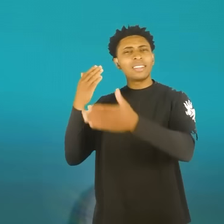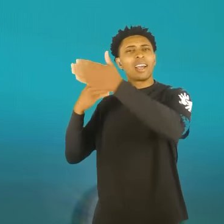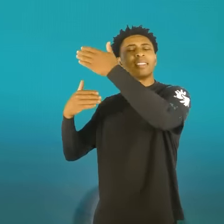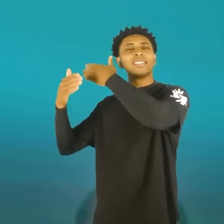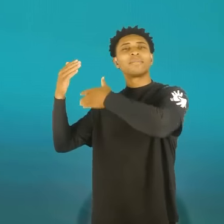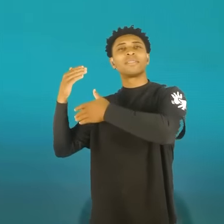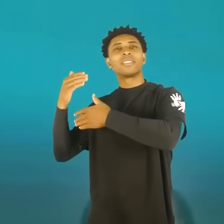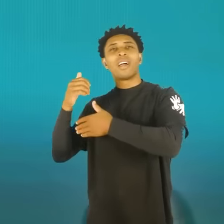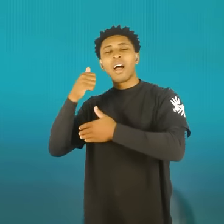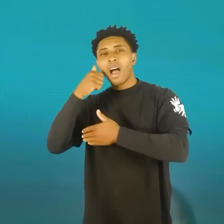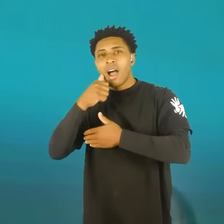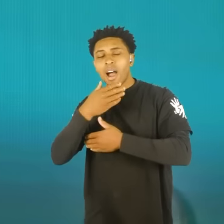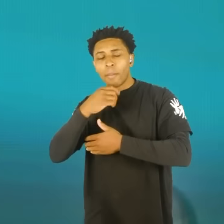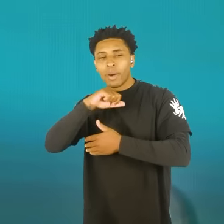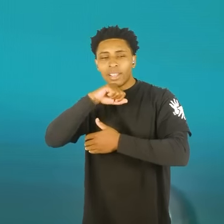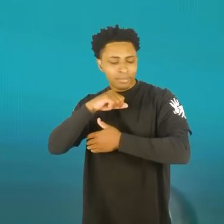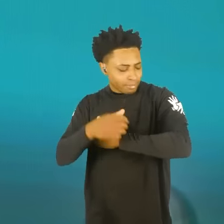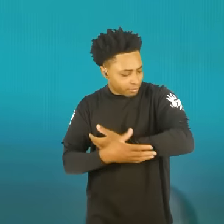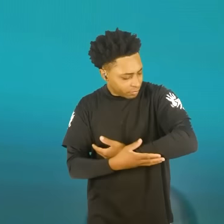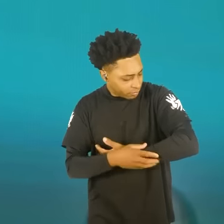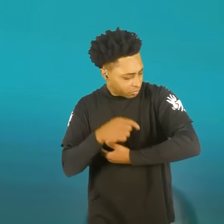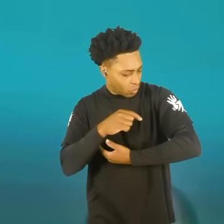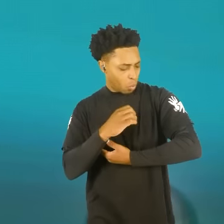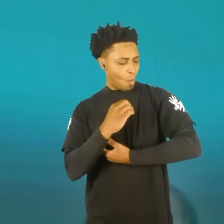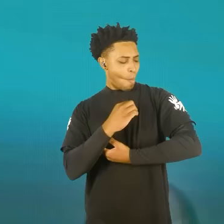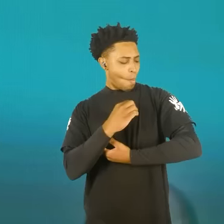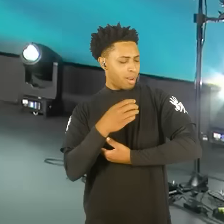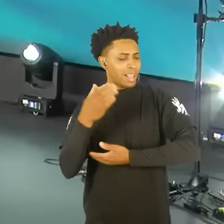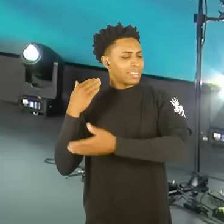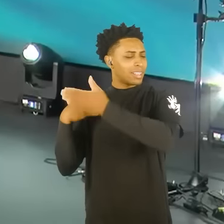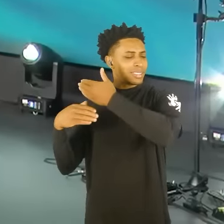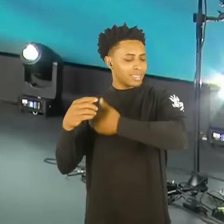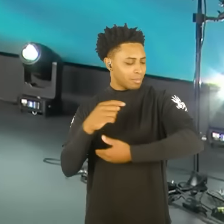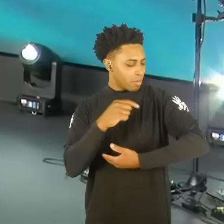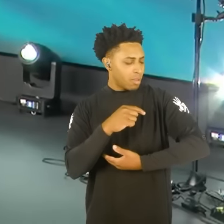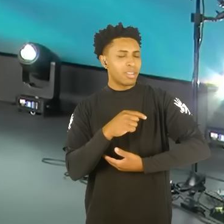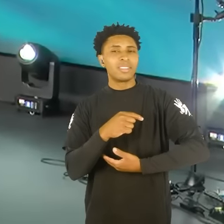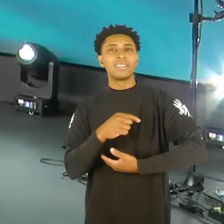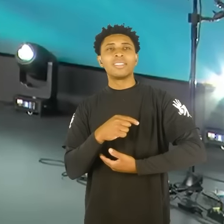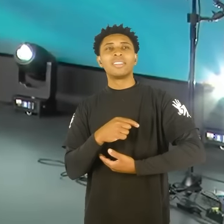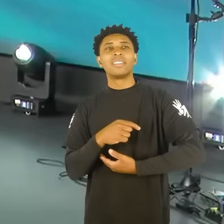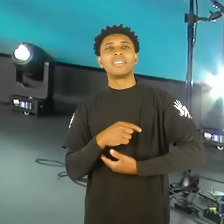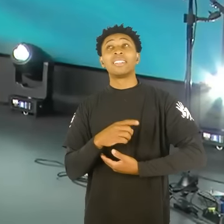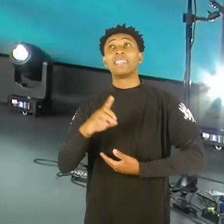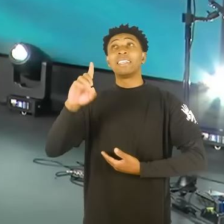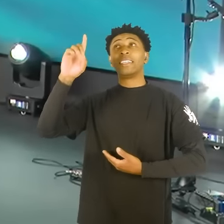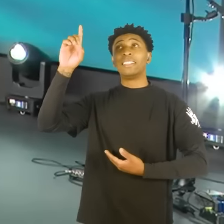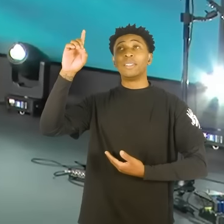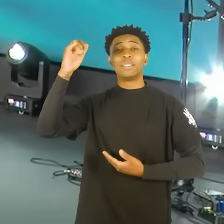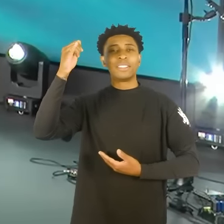não falou nada, mas na sua humildade você tem tentado acertar. E Deus manda eu te dizer